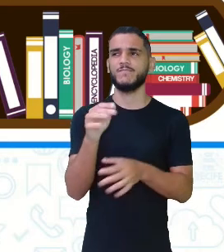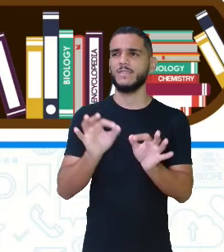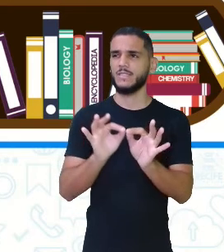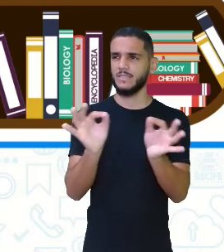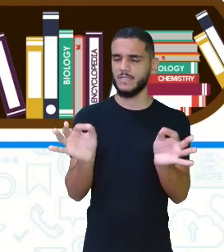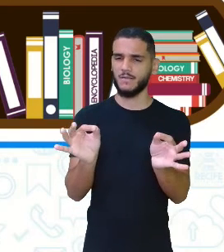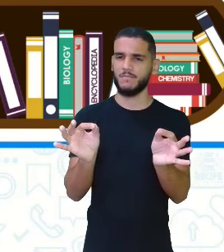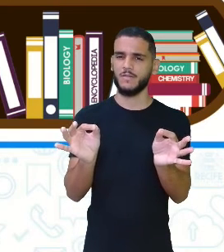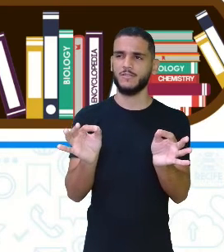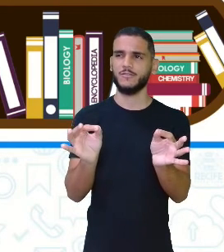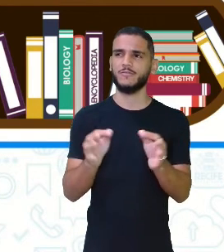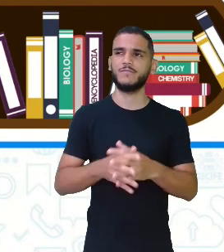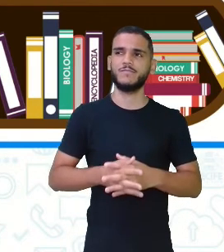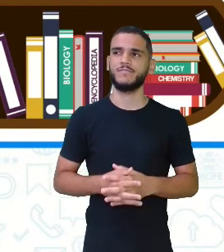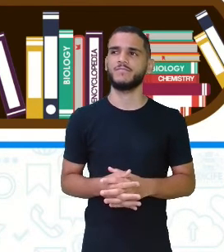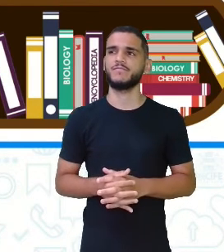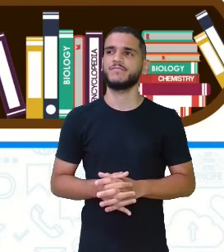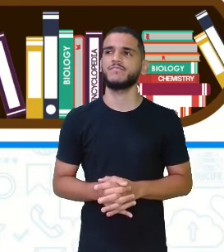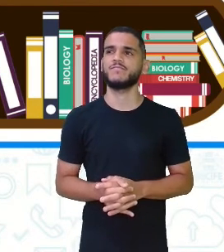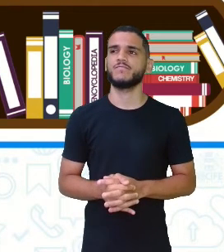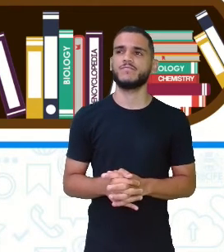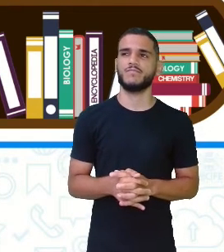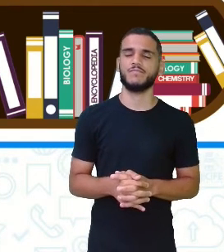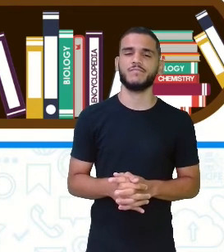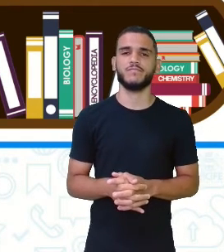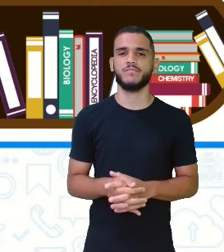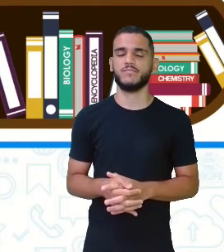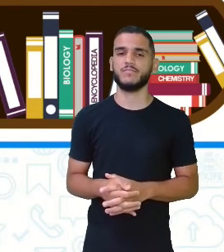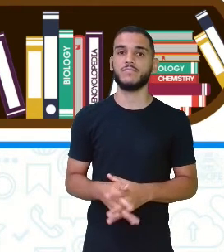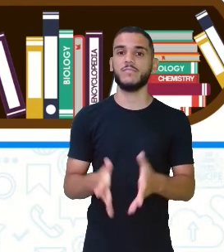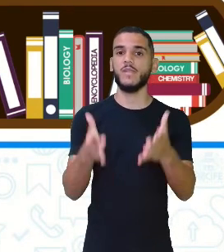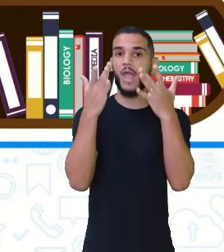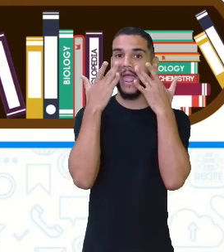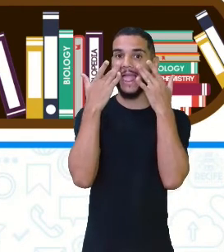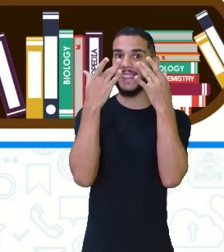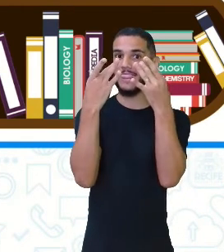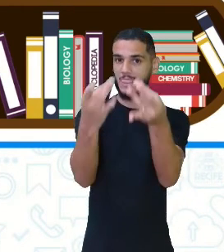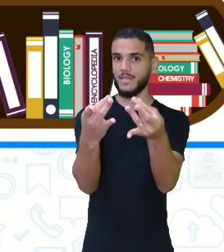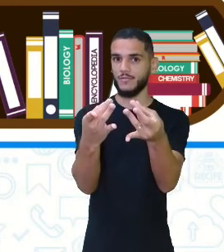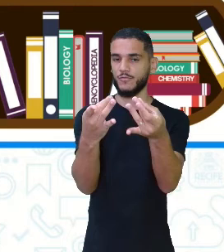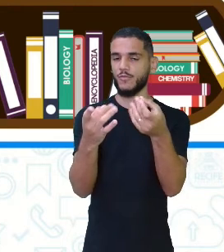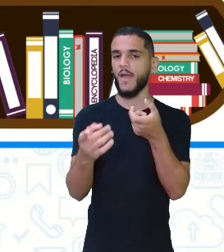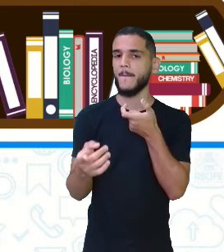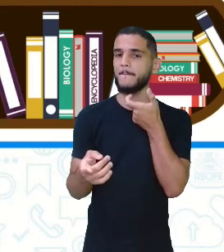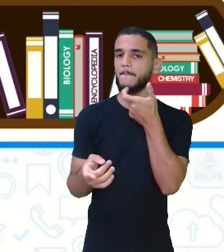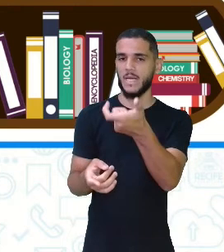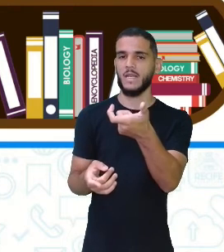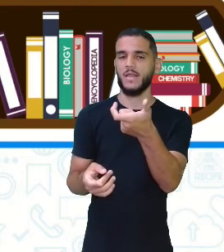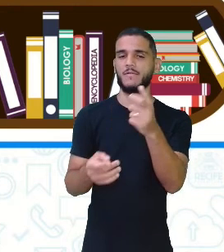Simples demais, ó. Fica atento aqui a palavra